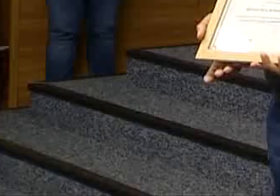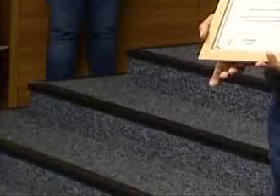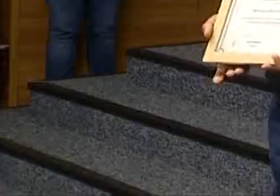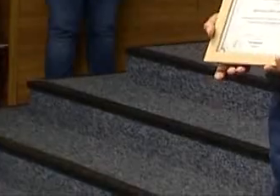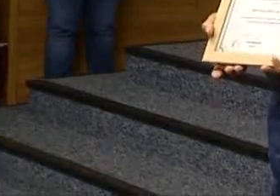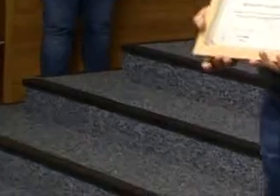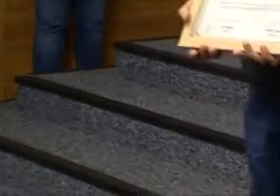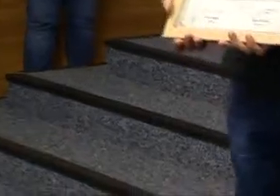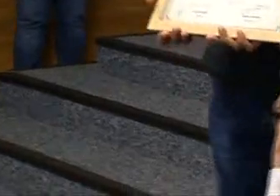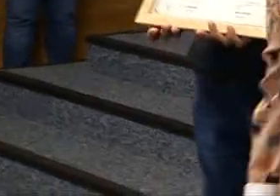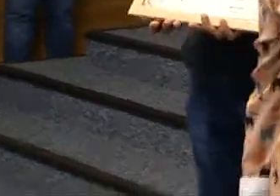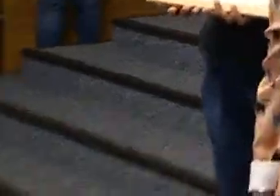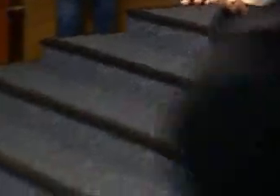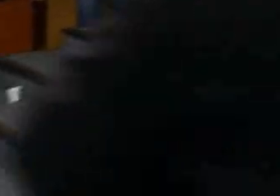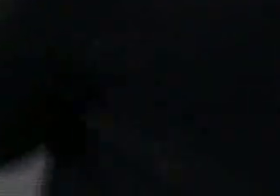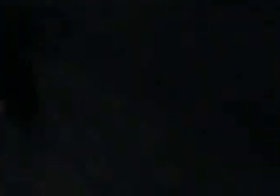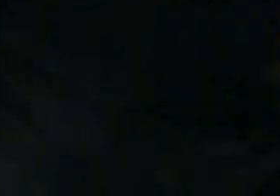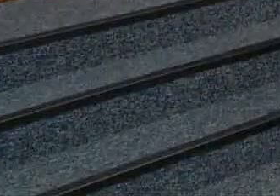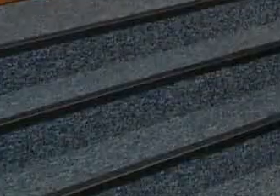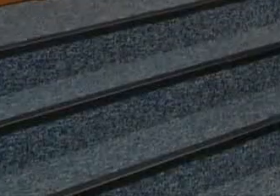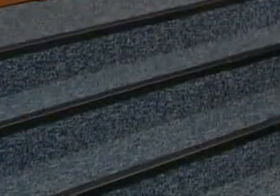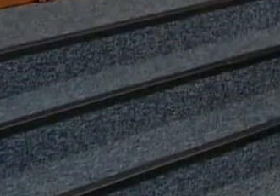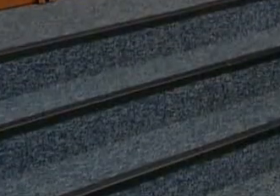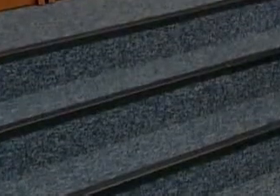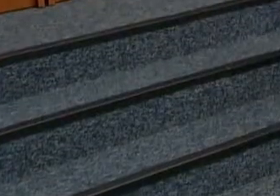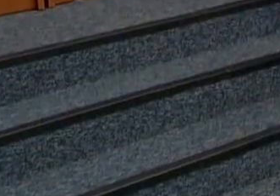oficial em homenagem.